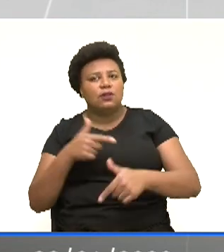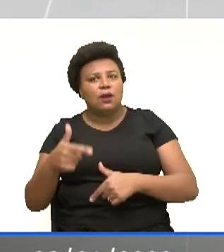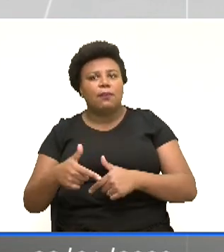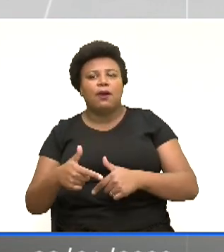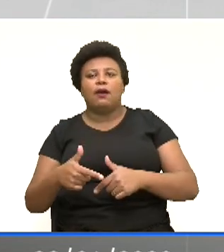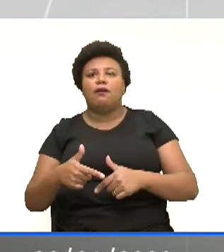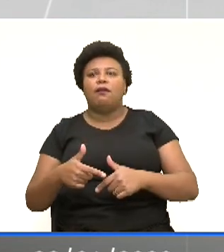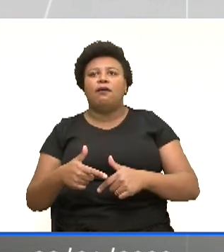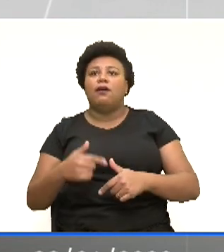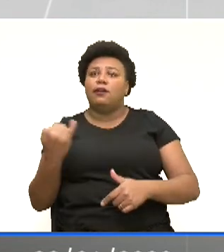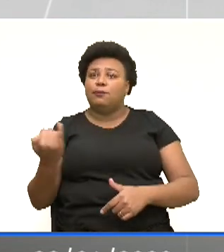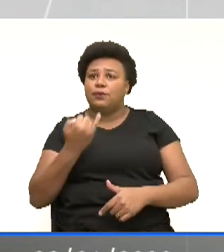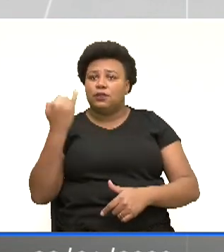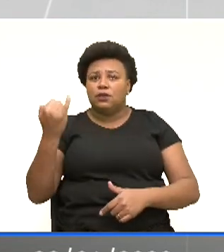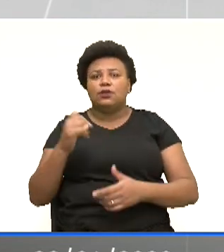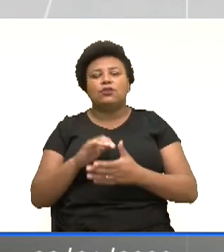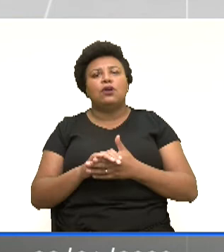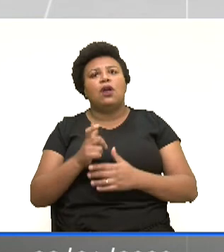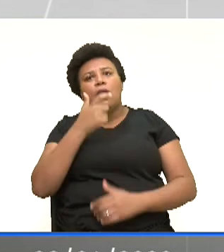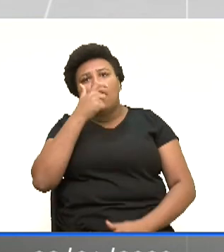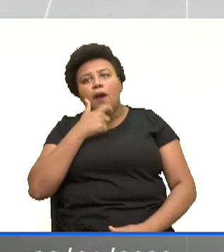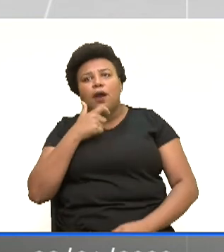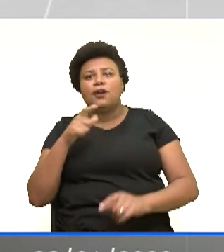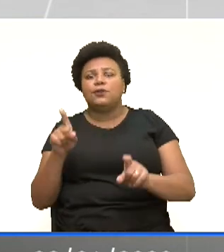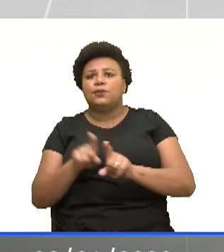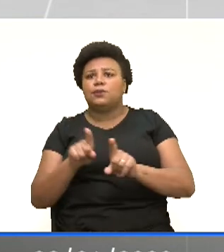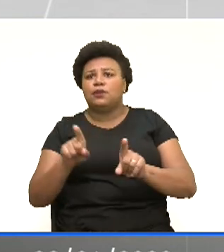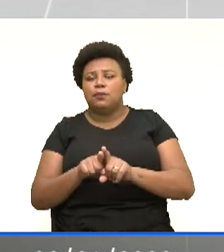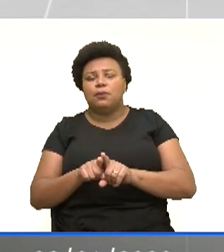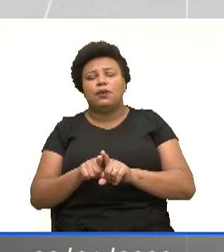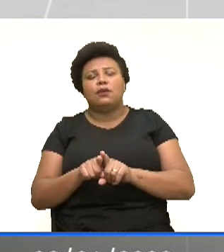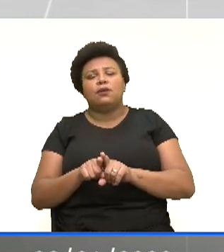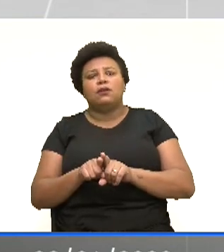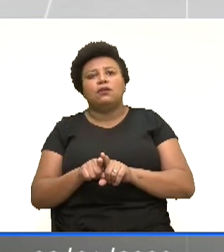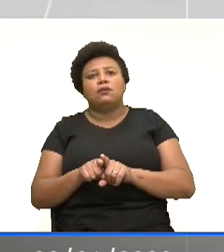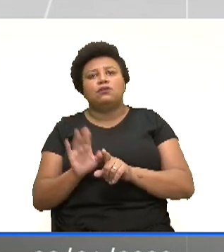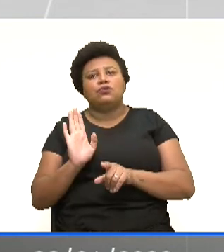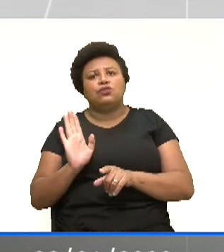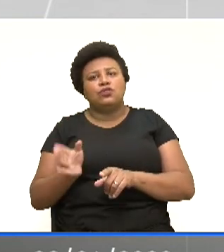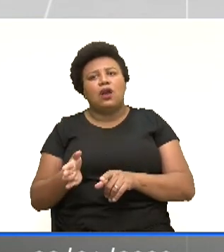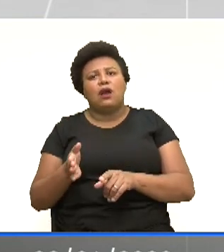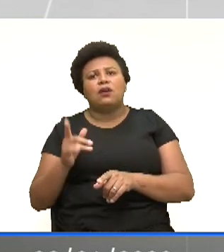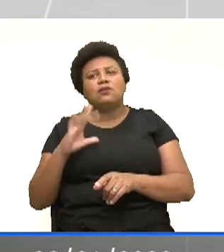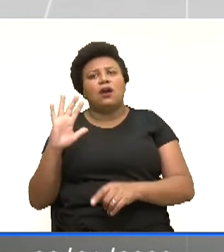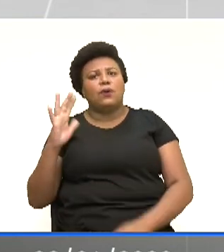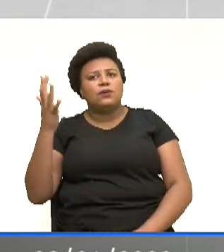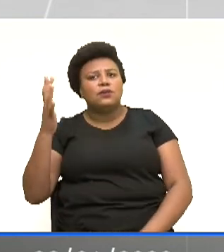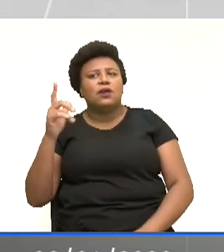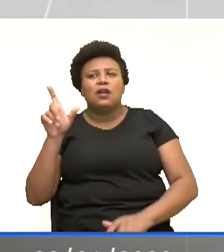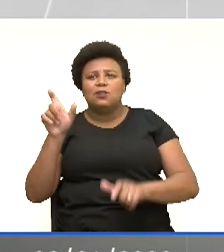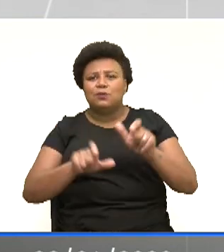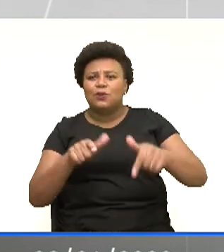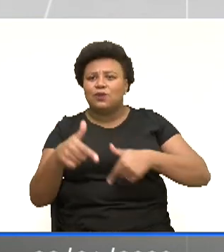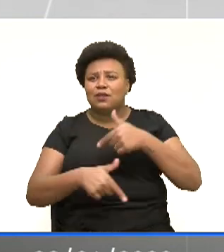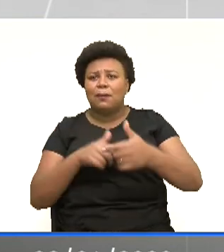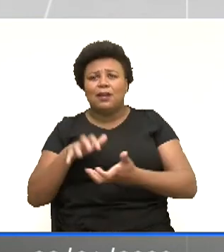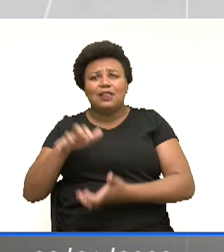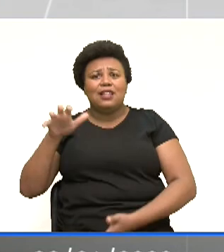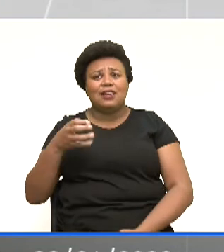seria importante. Eu acho que também a questão, eu acho que isso já está acontecendo, aqueles trabalhadores com mais de